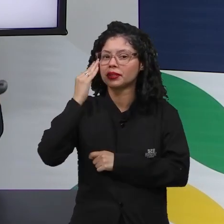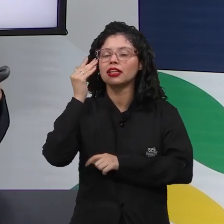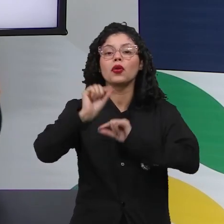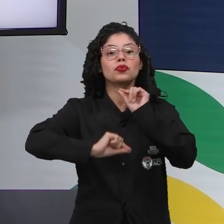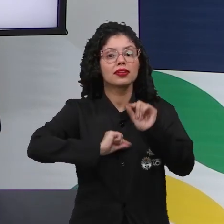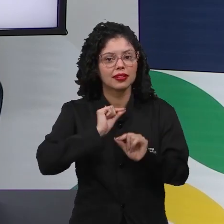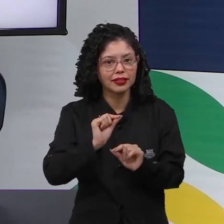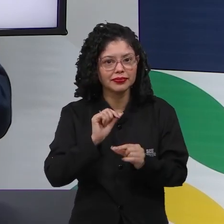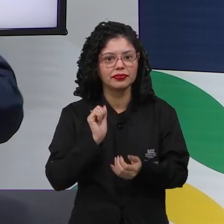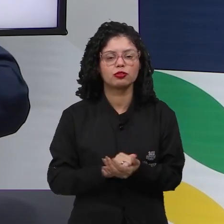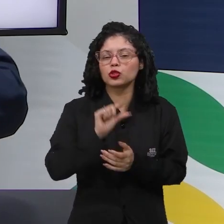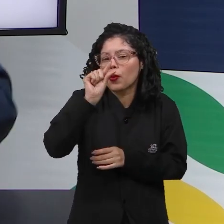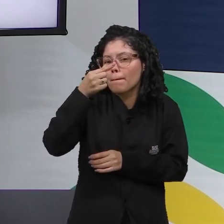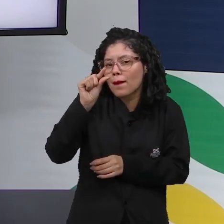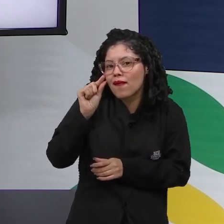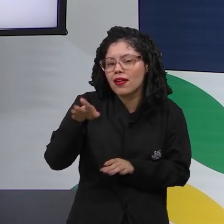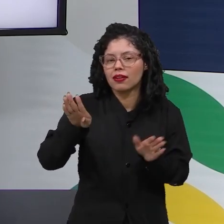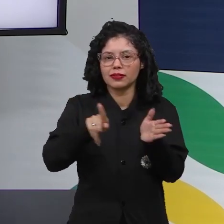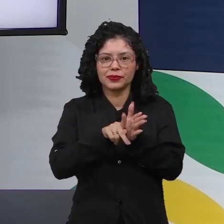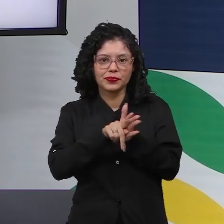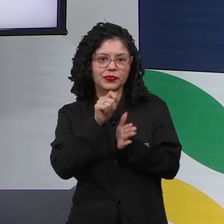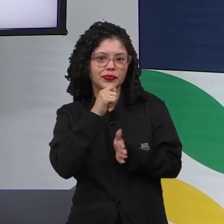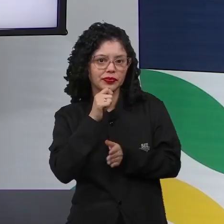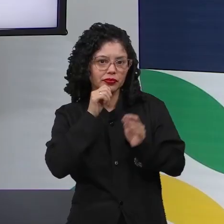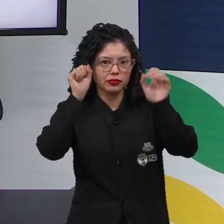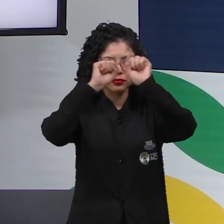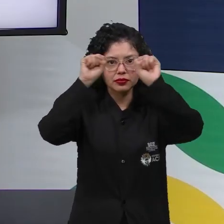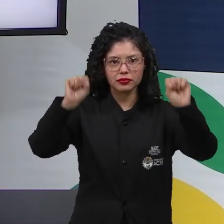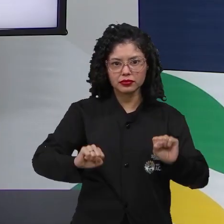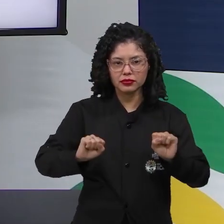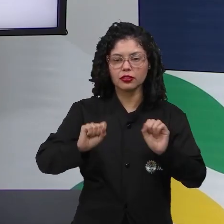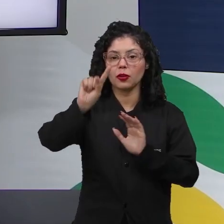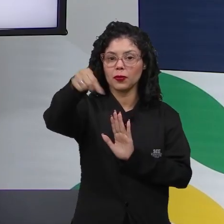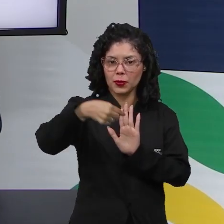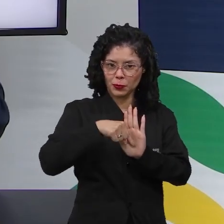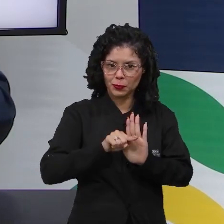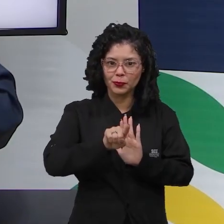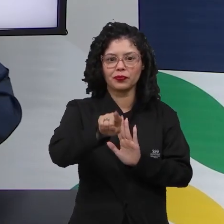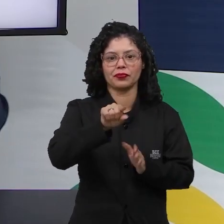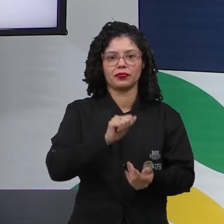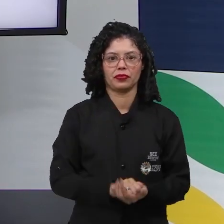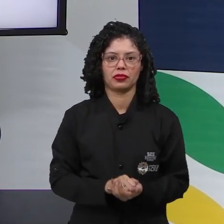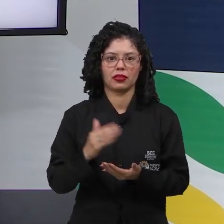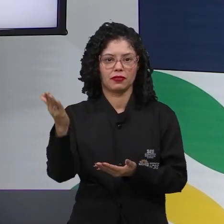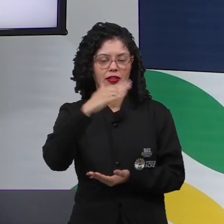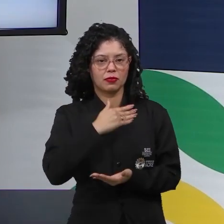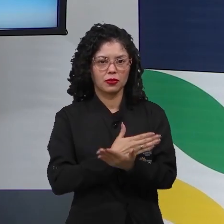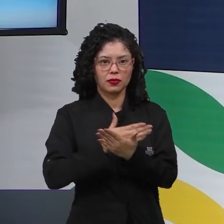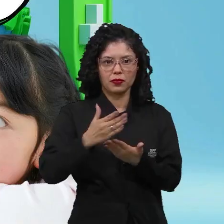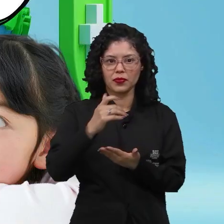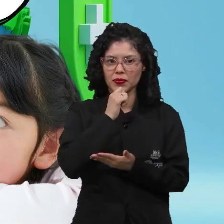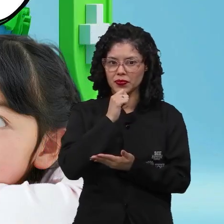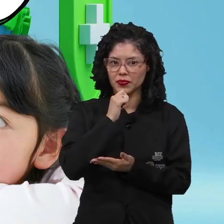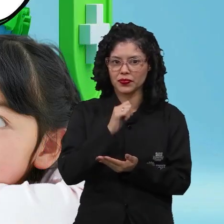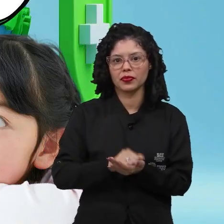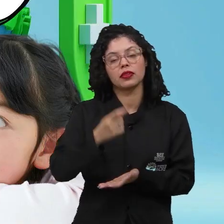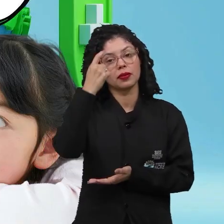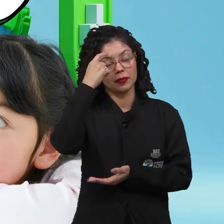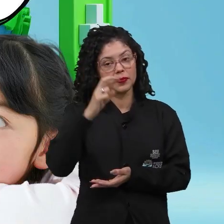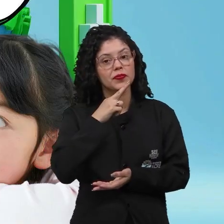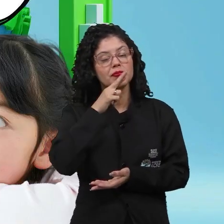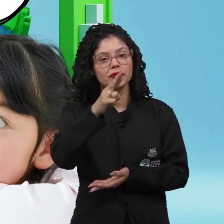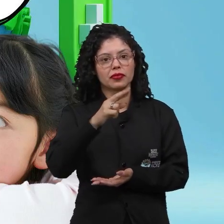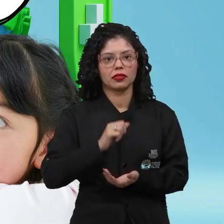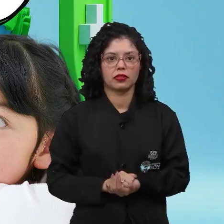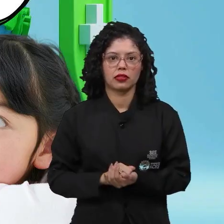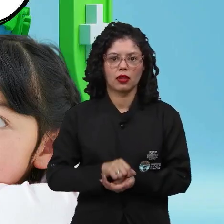o que, gente? Um pouquinho ali sobre o sistema imunológico. Então vamos começar aqui com o nosso Pare e